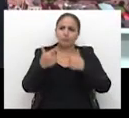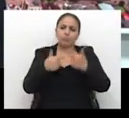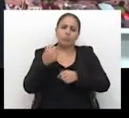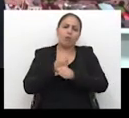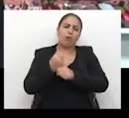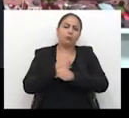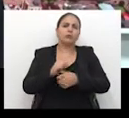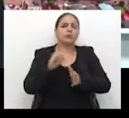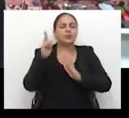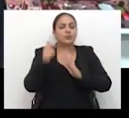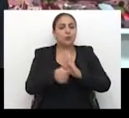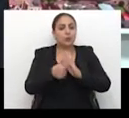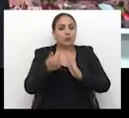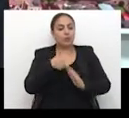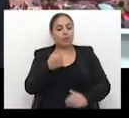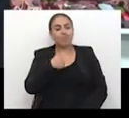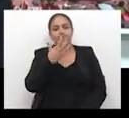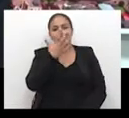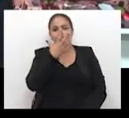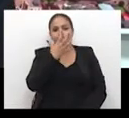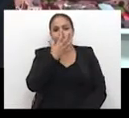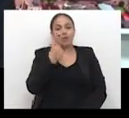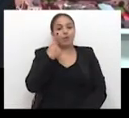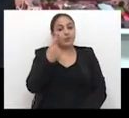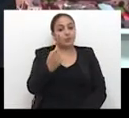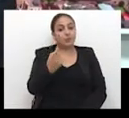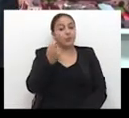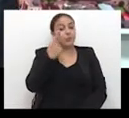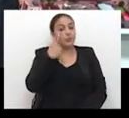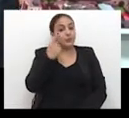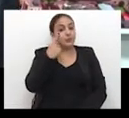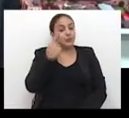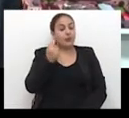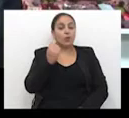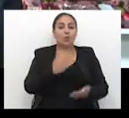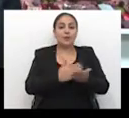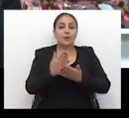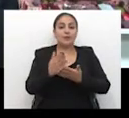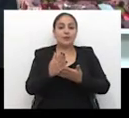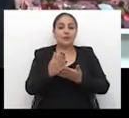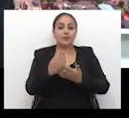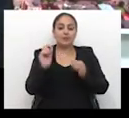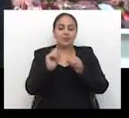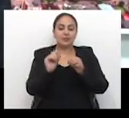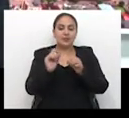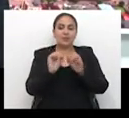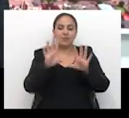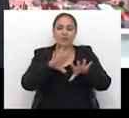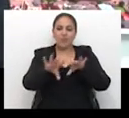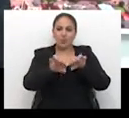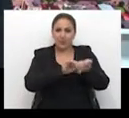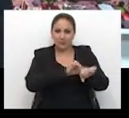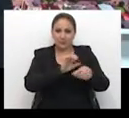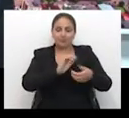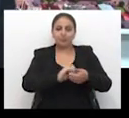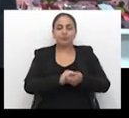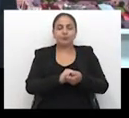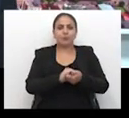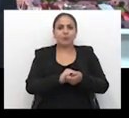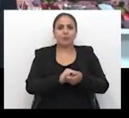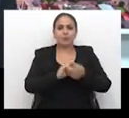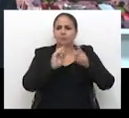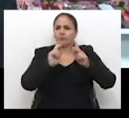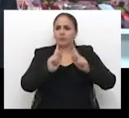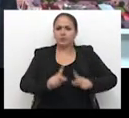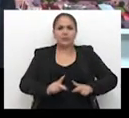anos nessa empresa em seguida eu vislumbrei a possibilidade de começar a lidar com formatura quando na época